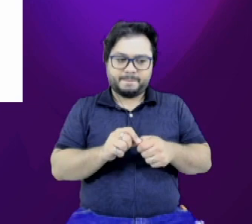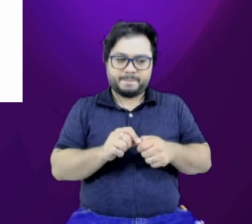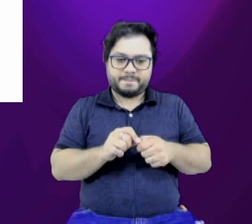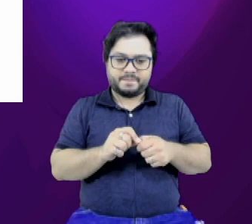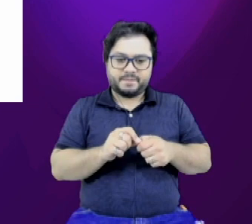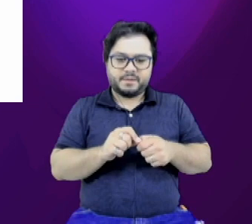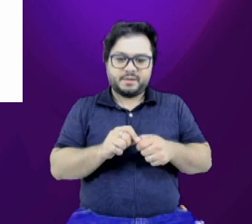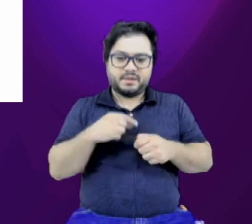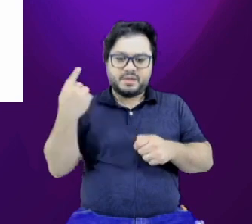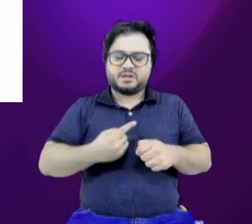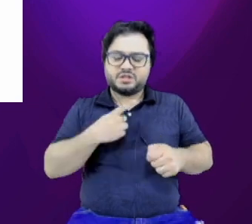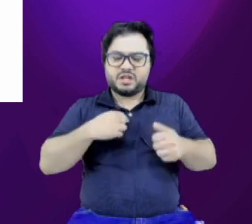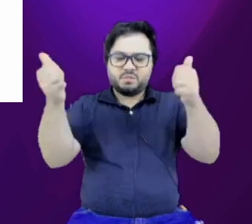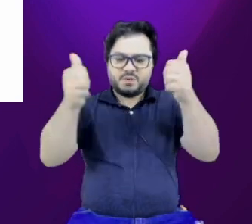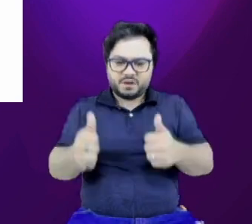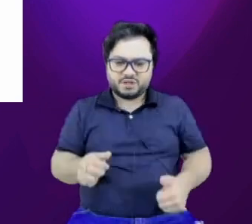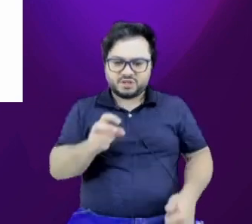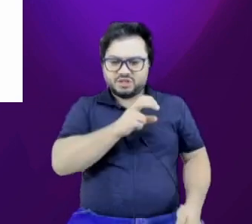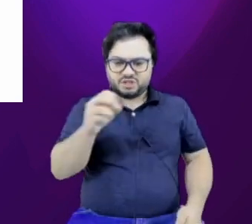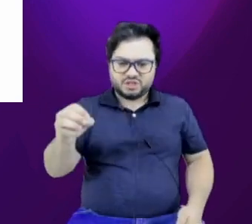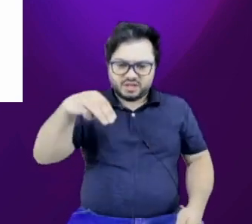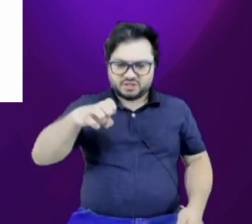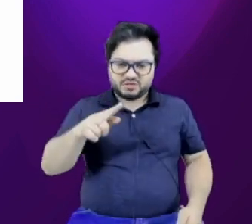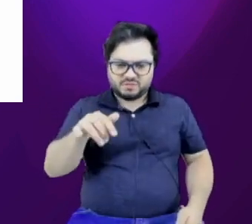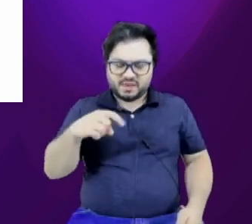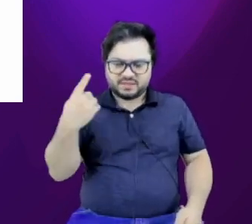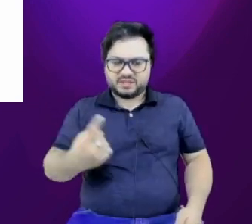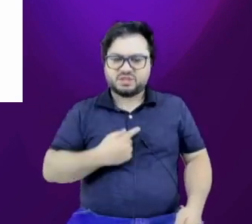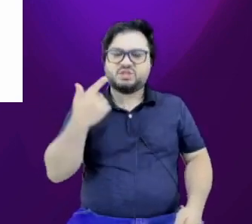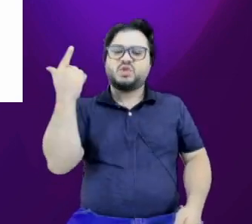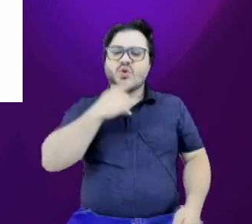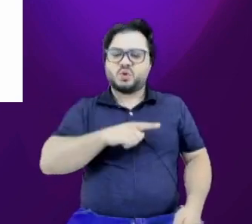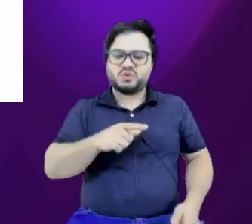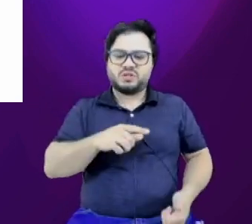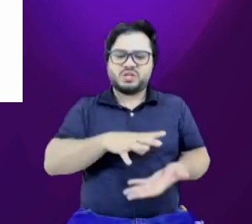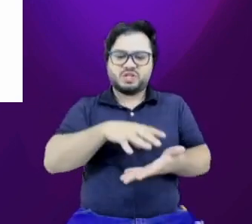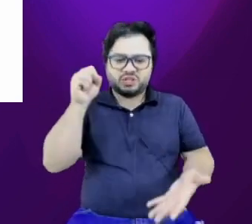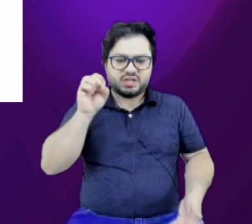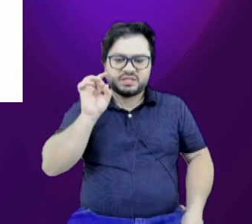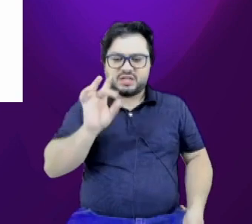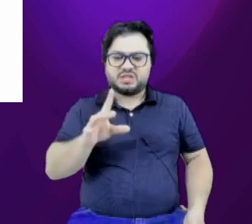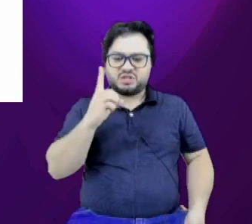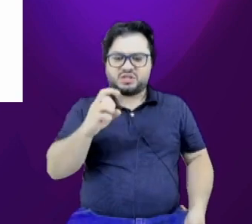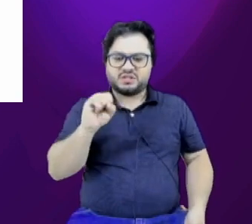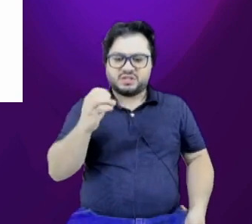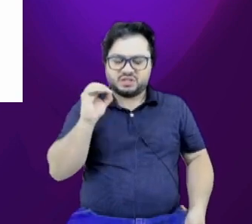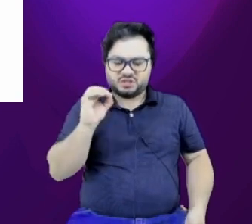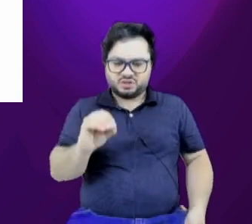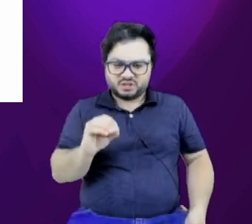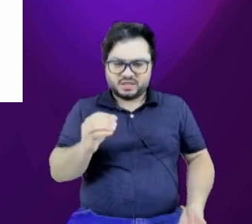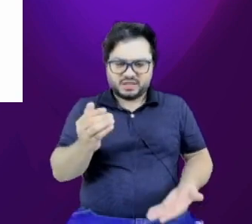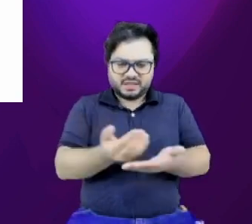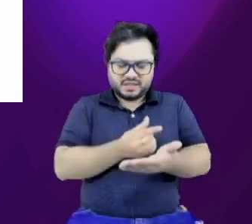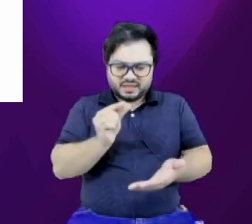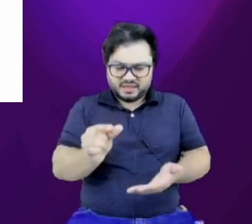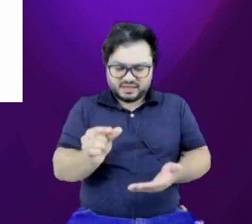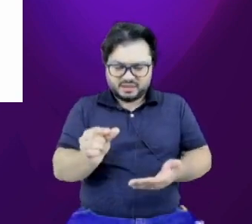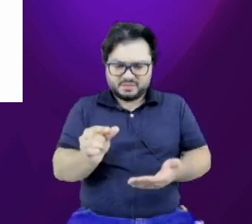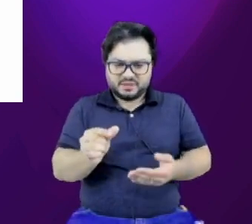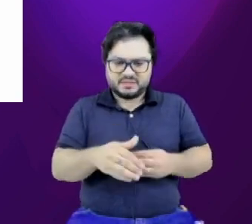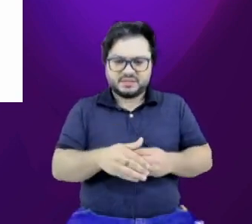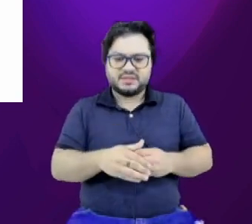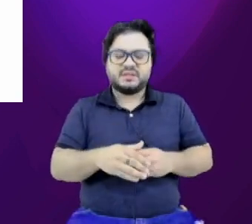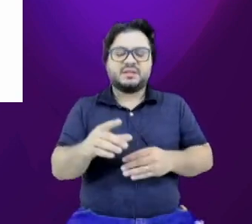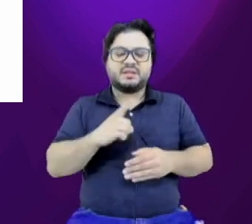quando a gente tinha uma imagem de 500 megas, a gente conseguia digitalizar apenas 180 lâminas, passando